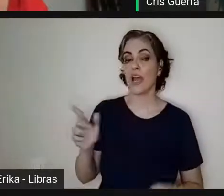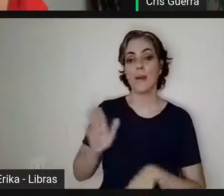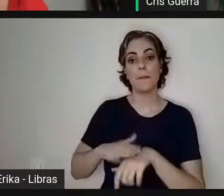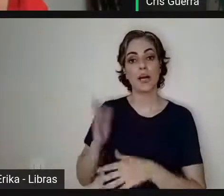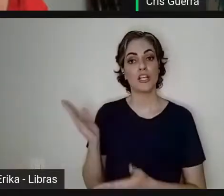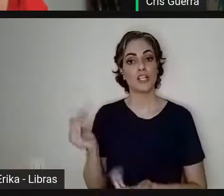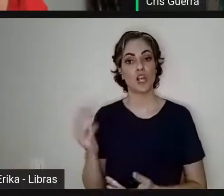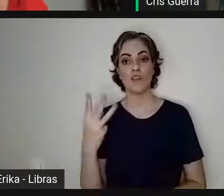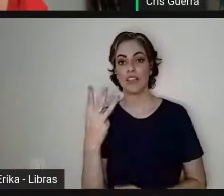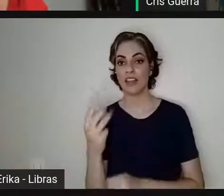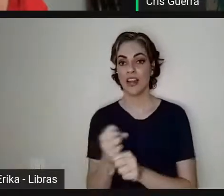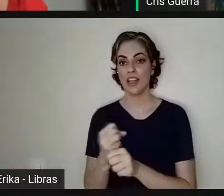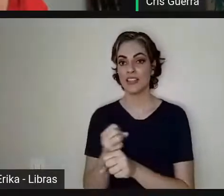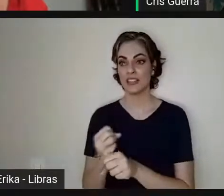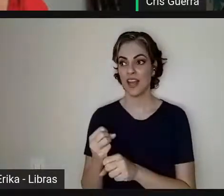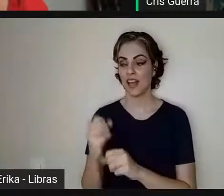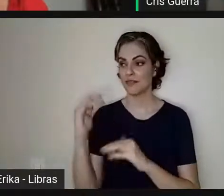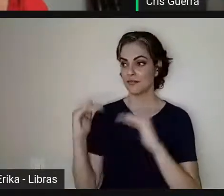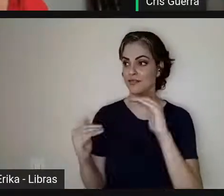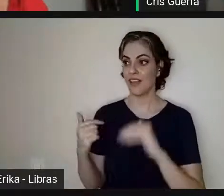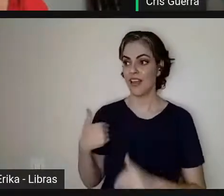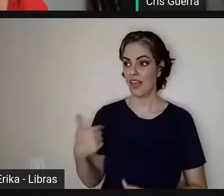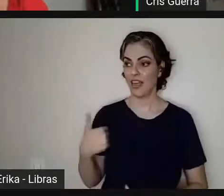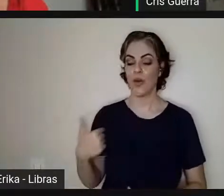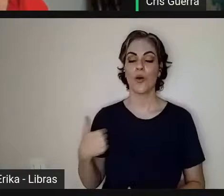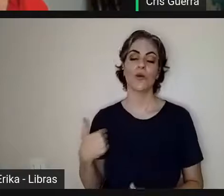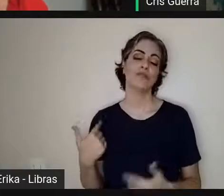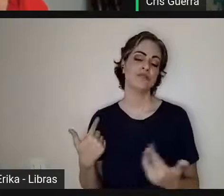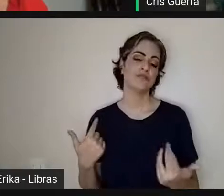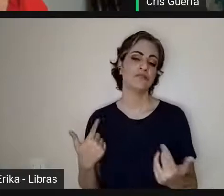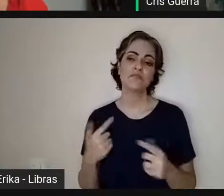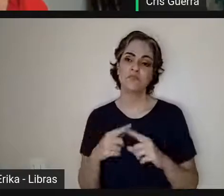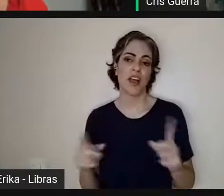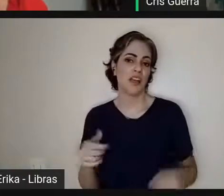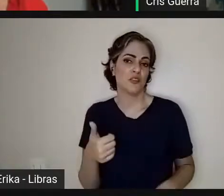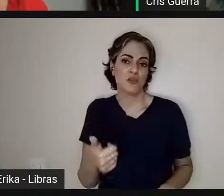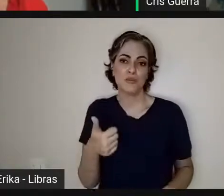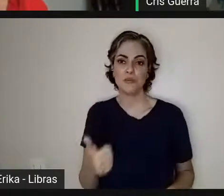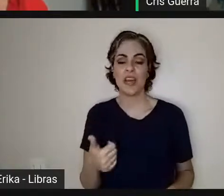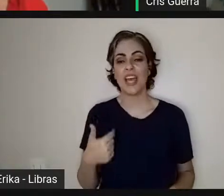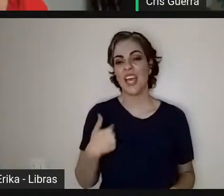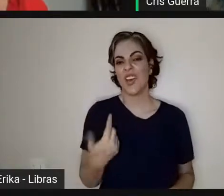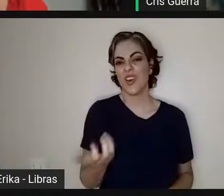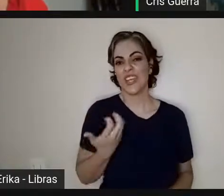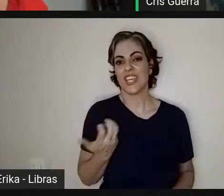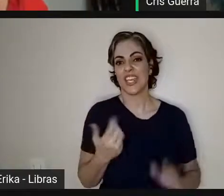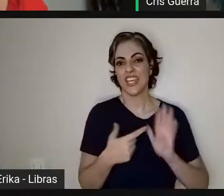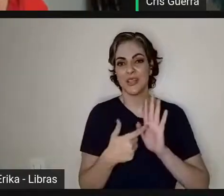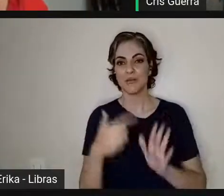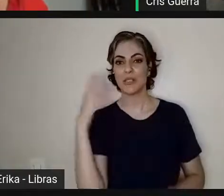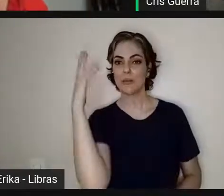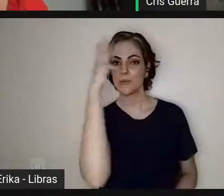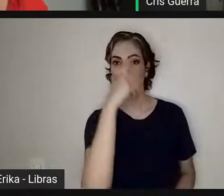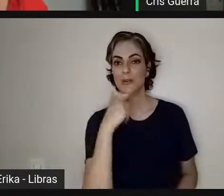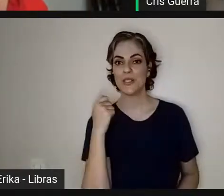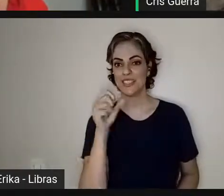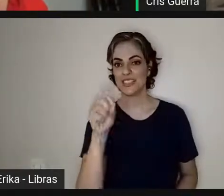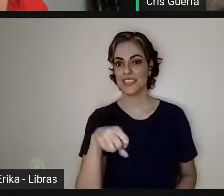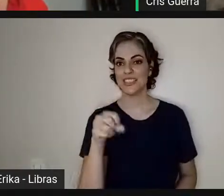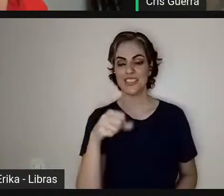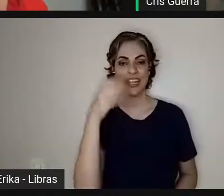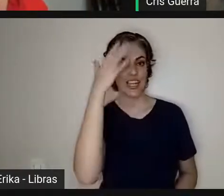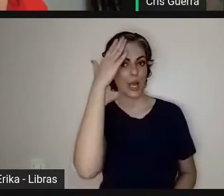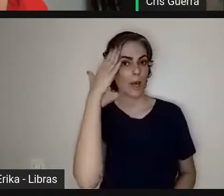que eu. Porque eu acho que eu também quis trazer o cabelo branco como algo bonito, né? Tem jeito de